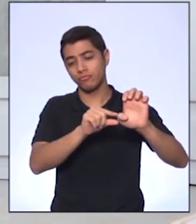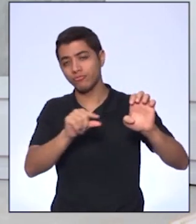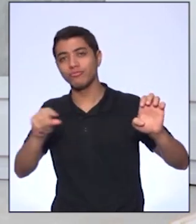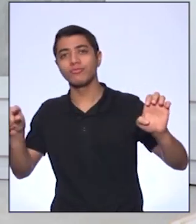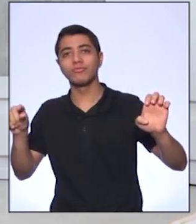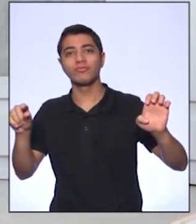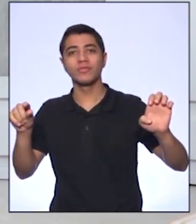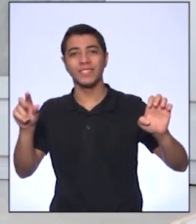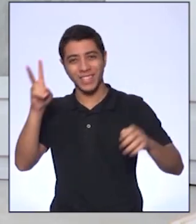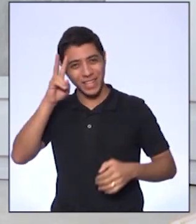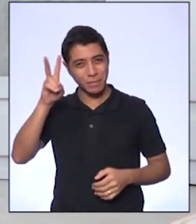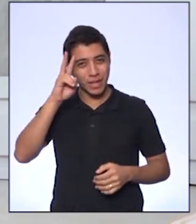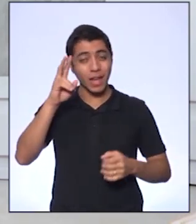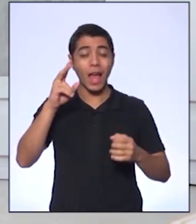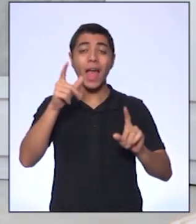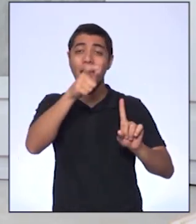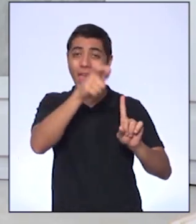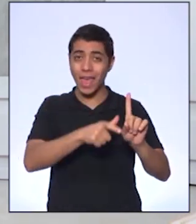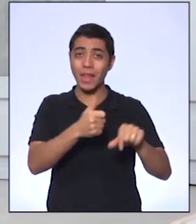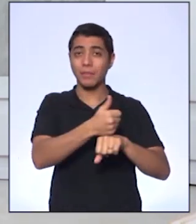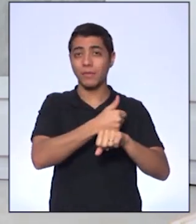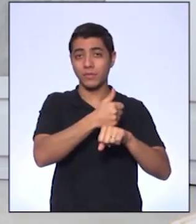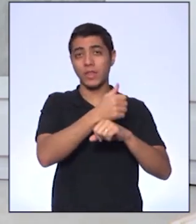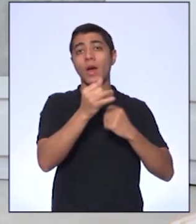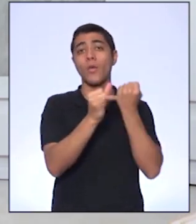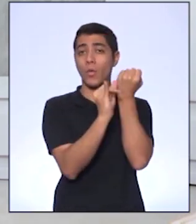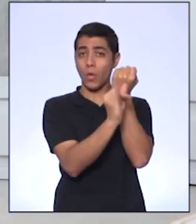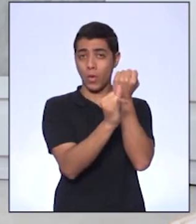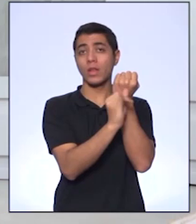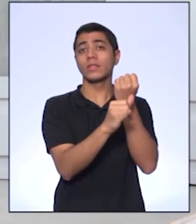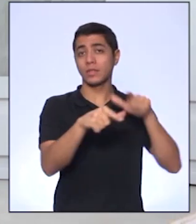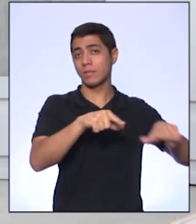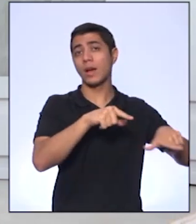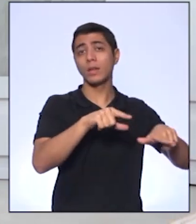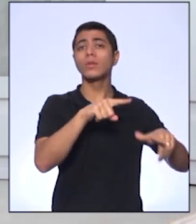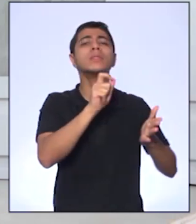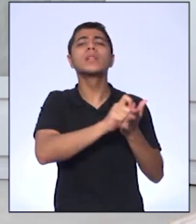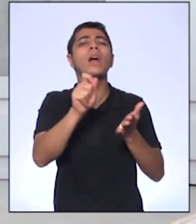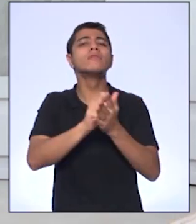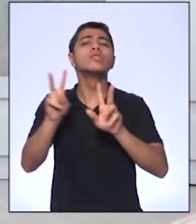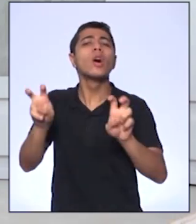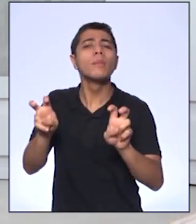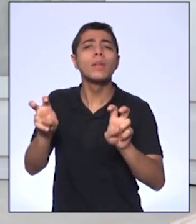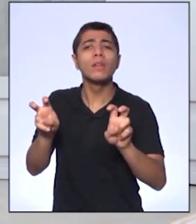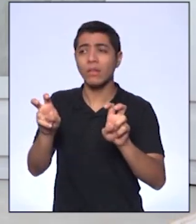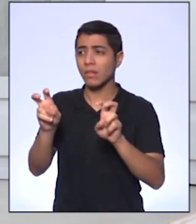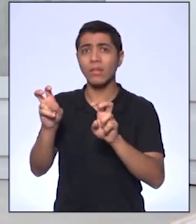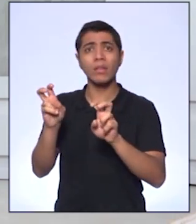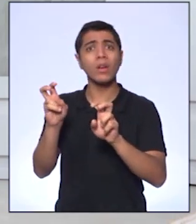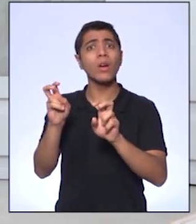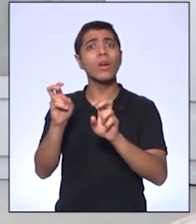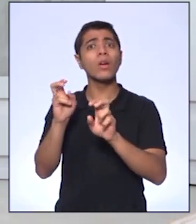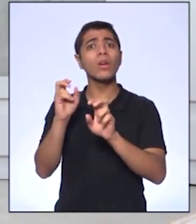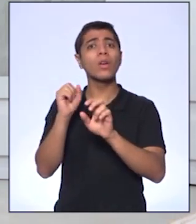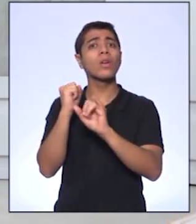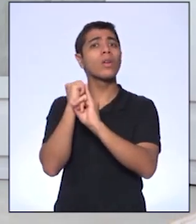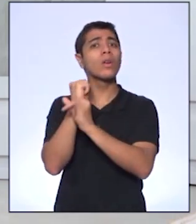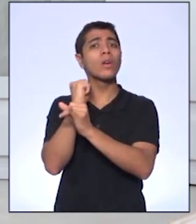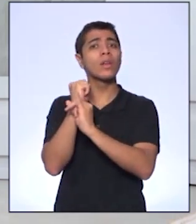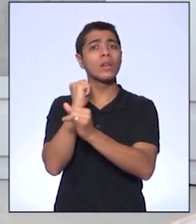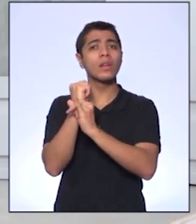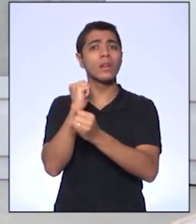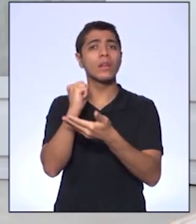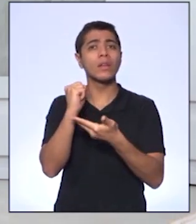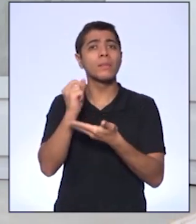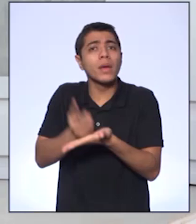disse? Cronista escrevendo sobre crônica. Isso é metalinguagem, gente. Só que ele nem chegou a perguntar. Deixa eu te mostrar mais